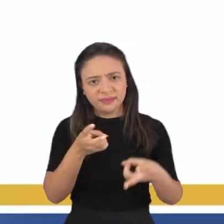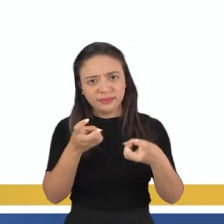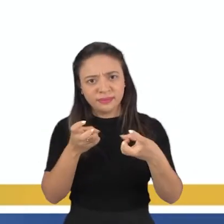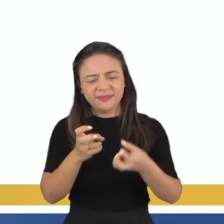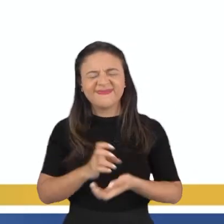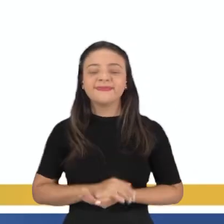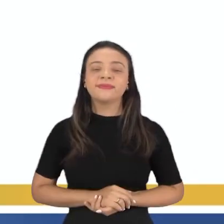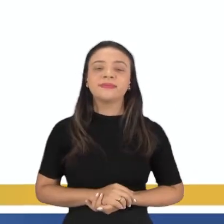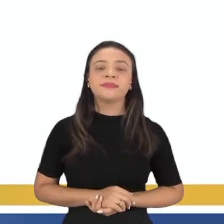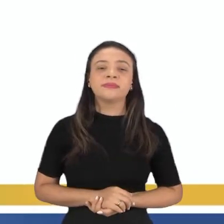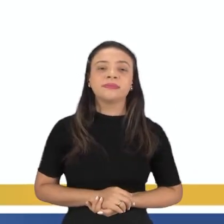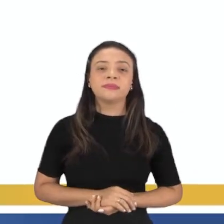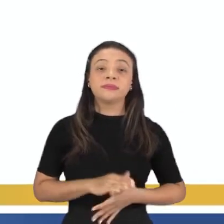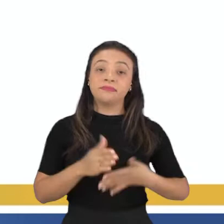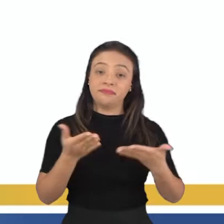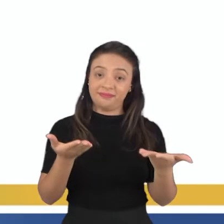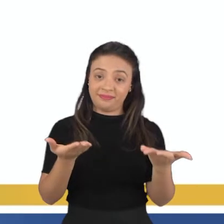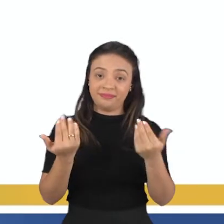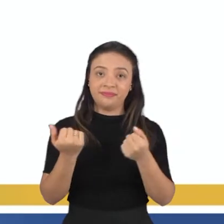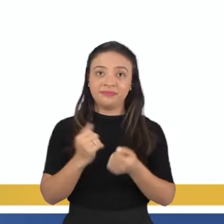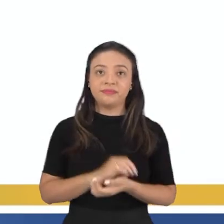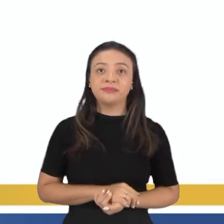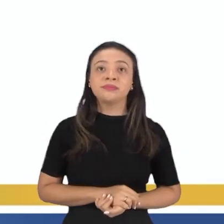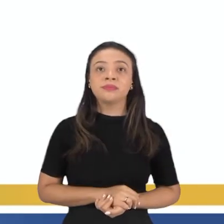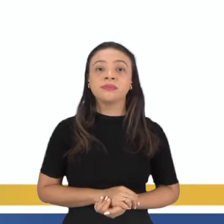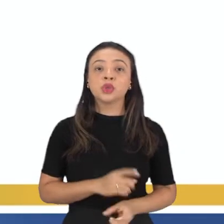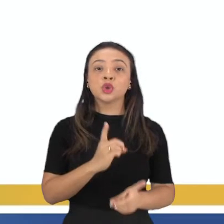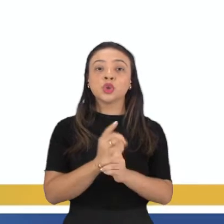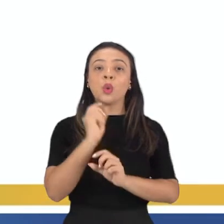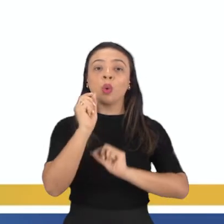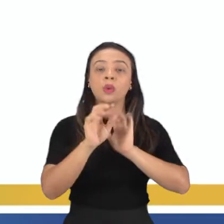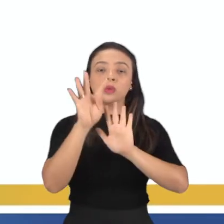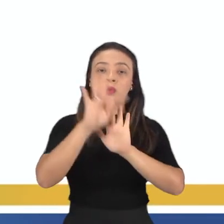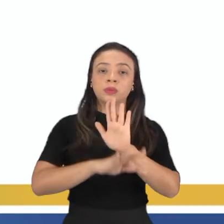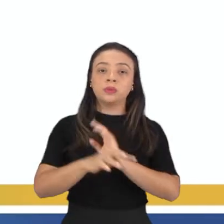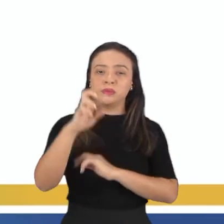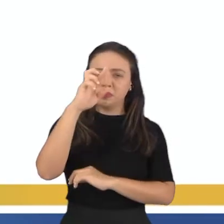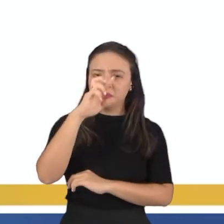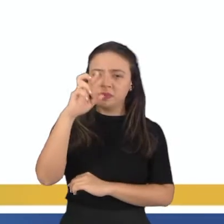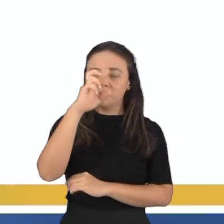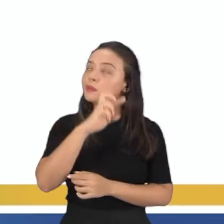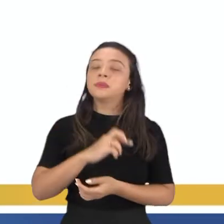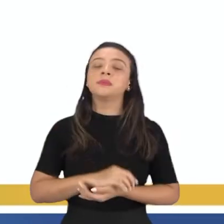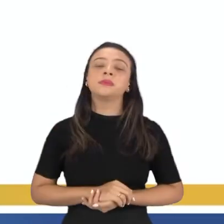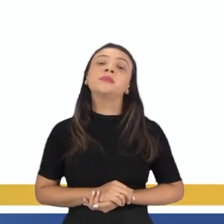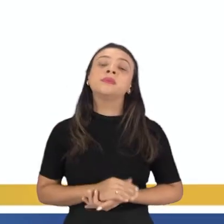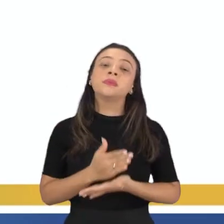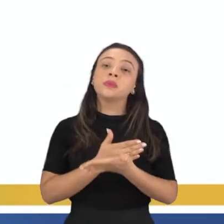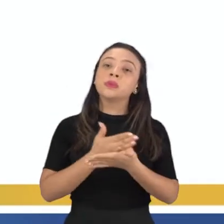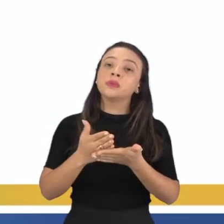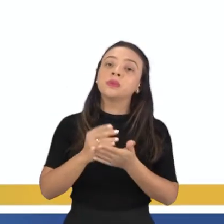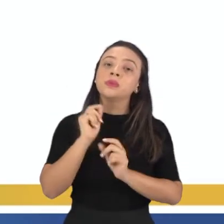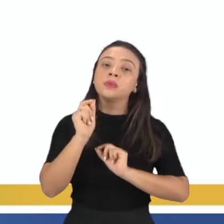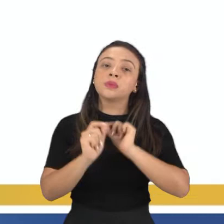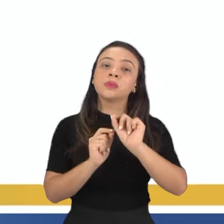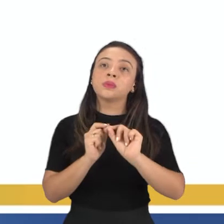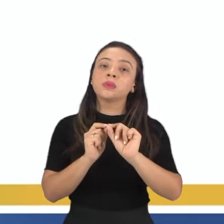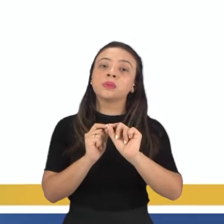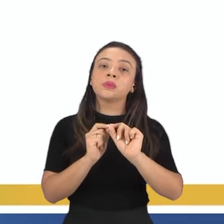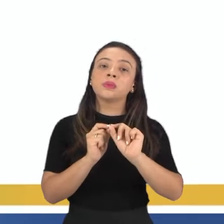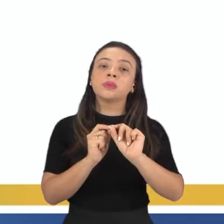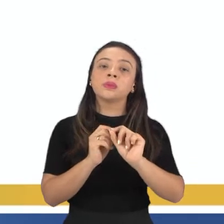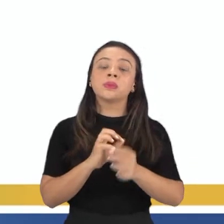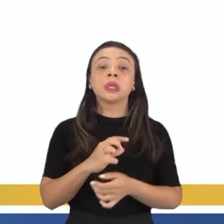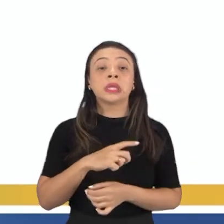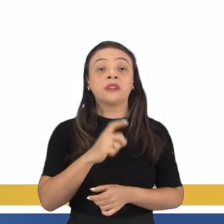perceber bom então vamos lá que a gente encontra nesse texto observem aí comigo vamos começar com o repeated